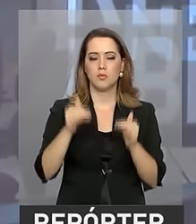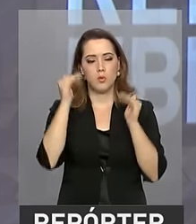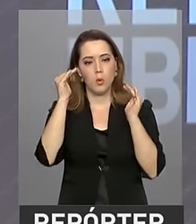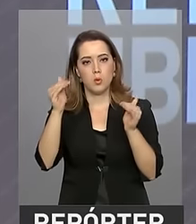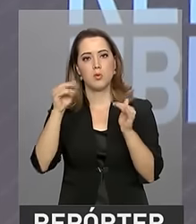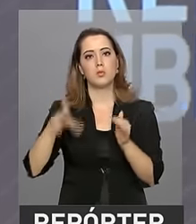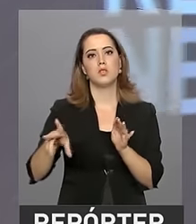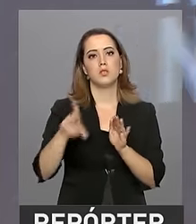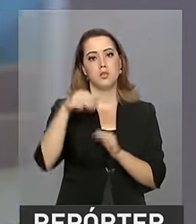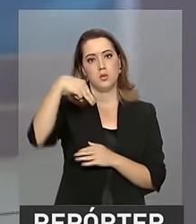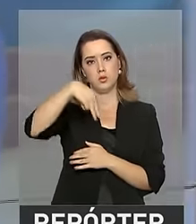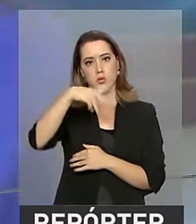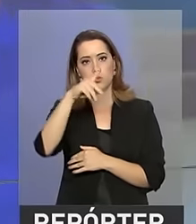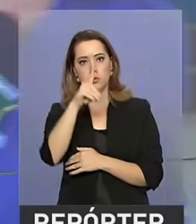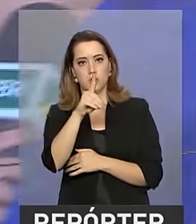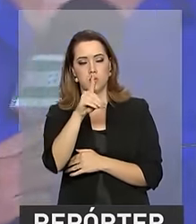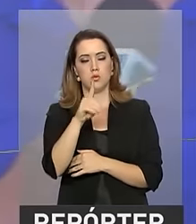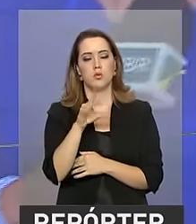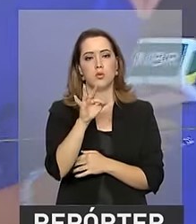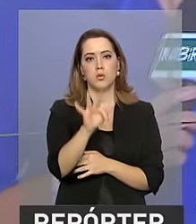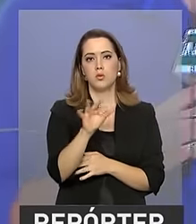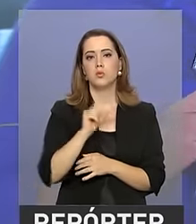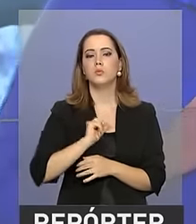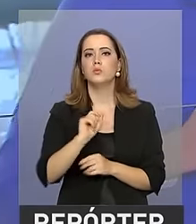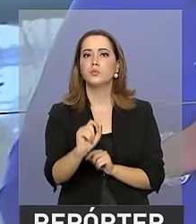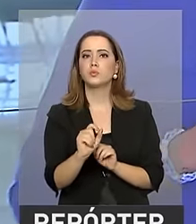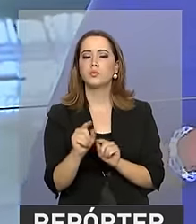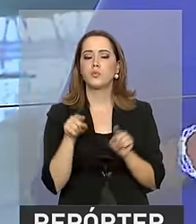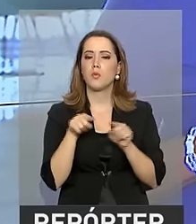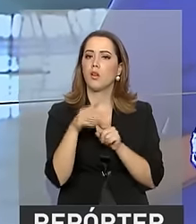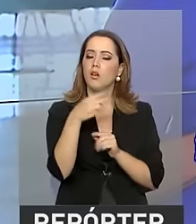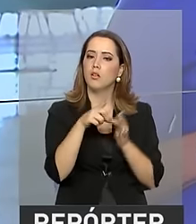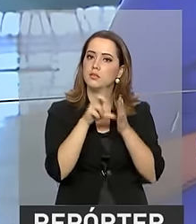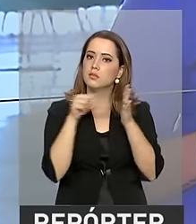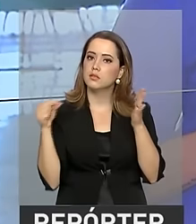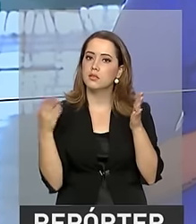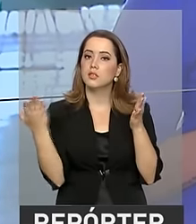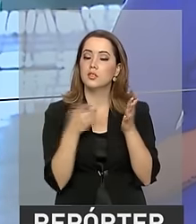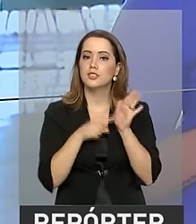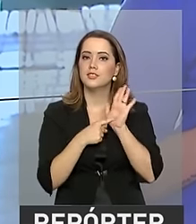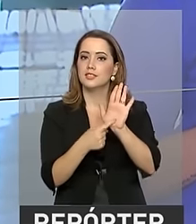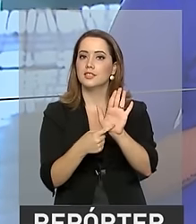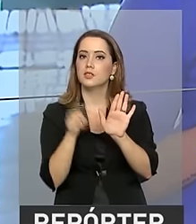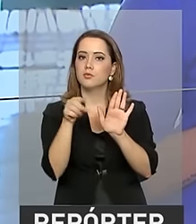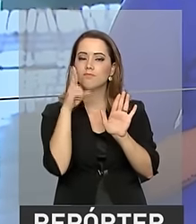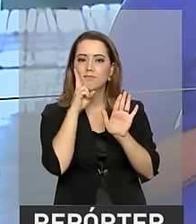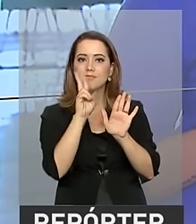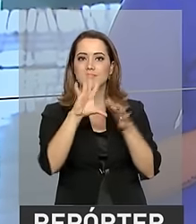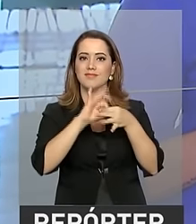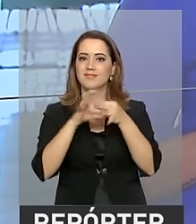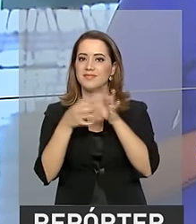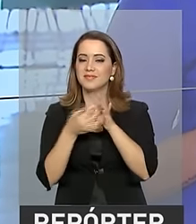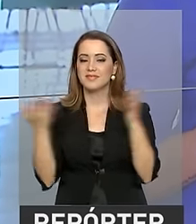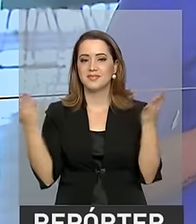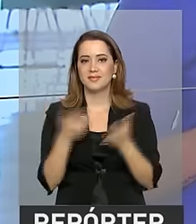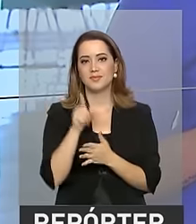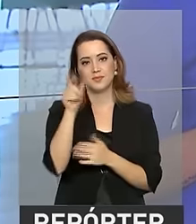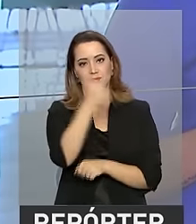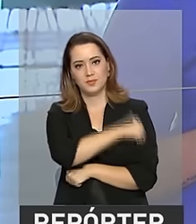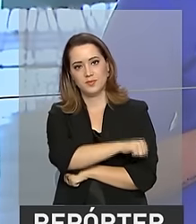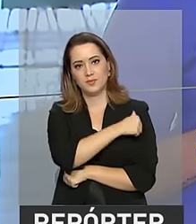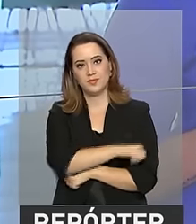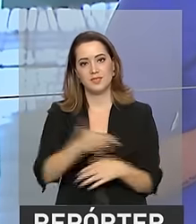Defesa a repórter Taísa Dias está lá no palácio Planalto ela que acompanhou as Olimpíadas lá no Rio de Janeiro agora acompanha